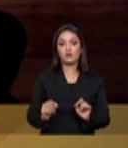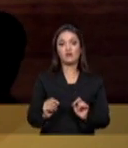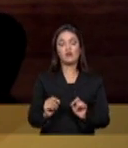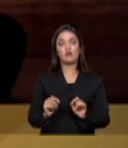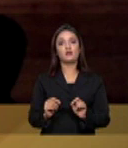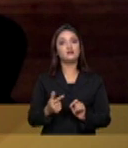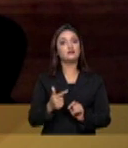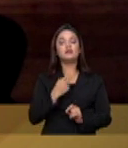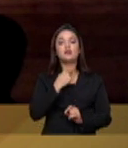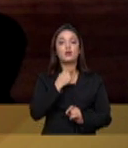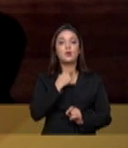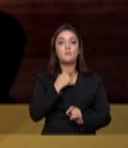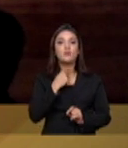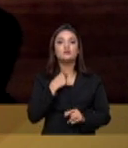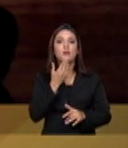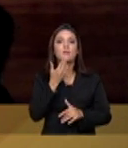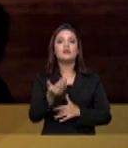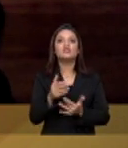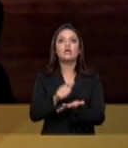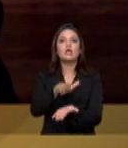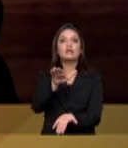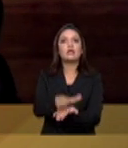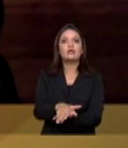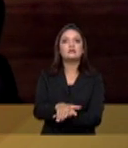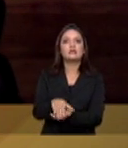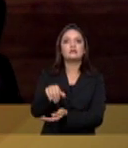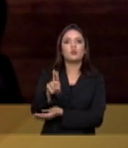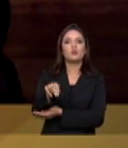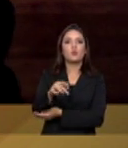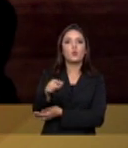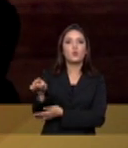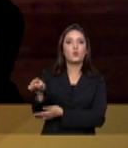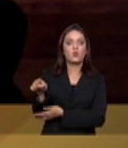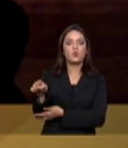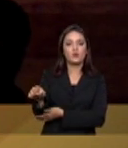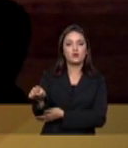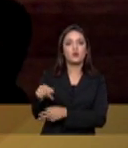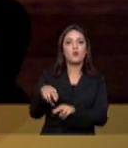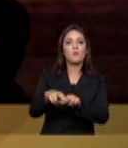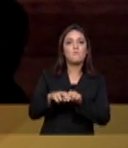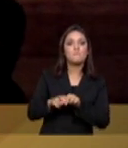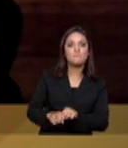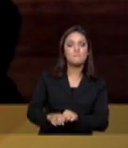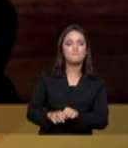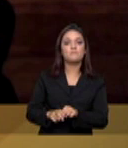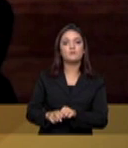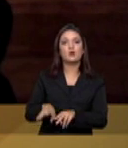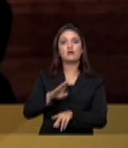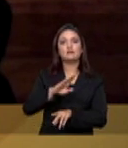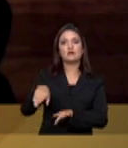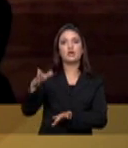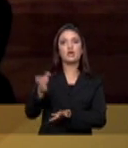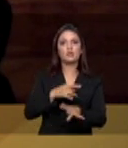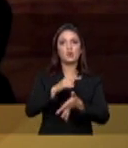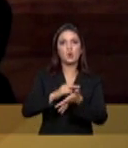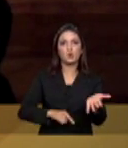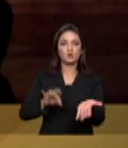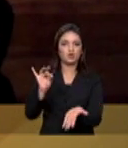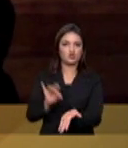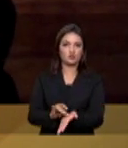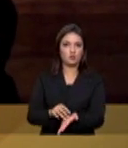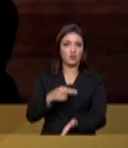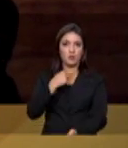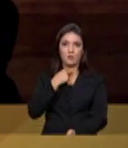pleitear indenização ação em Face da União em razão da nulidade da extinção do